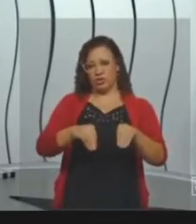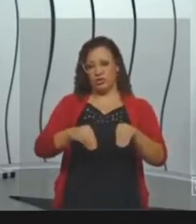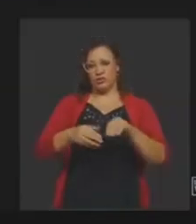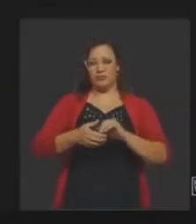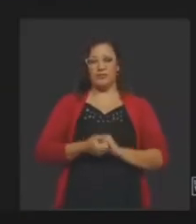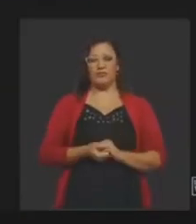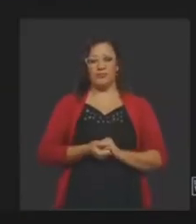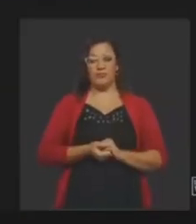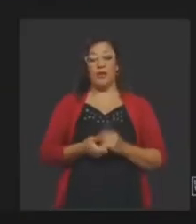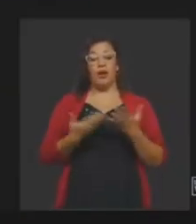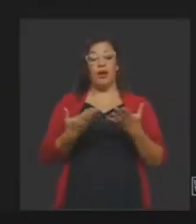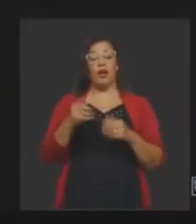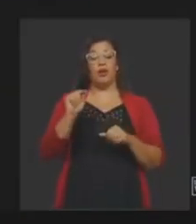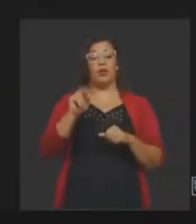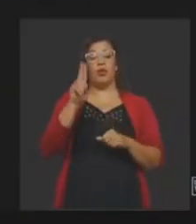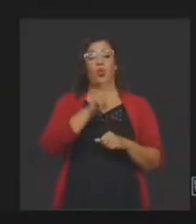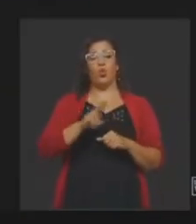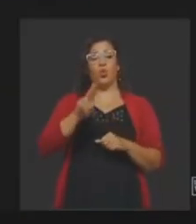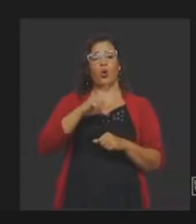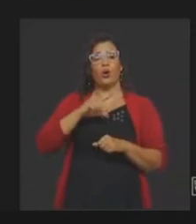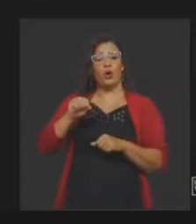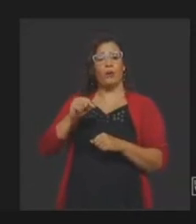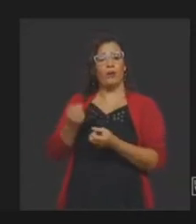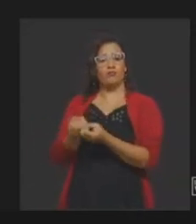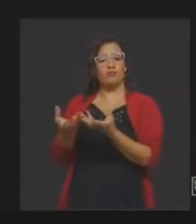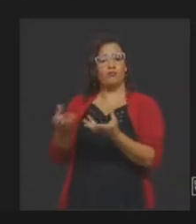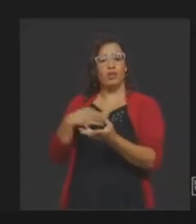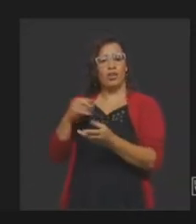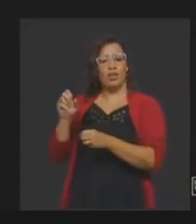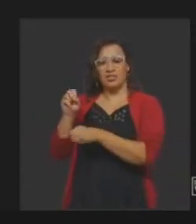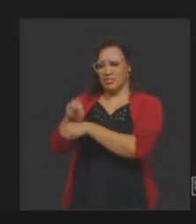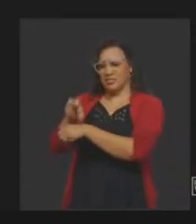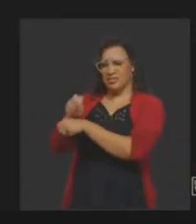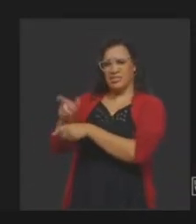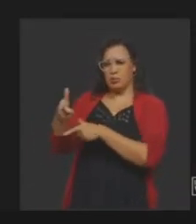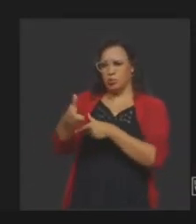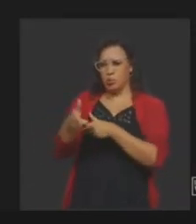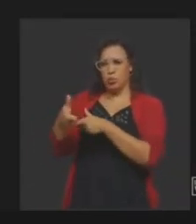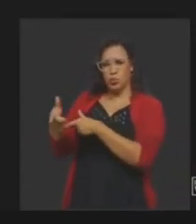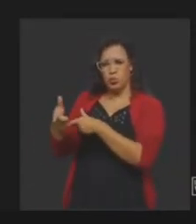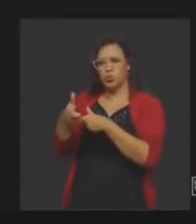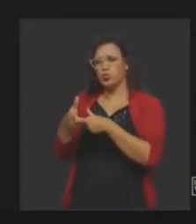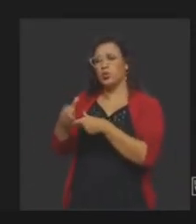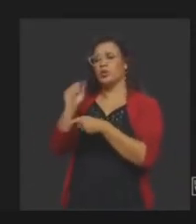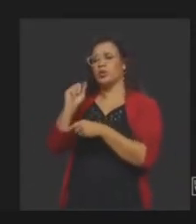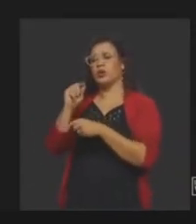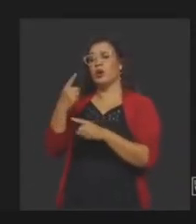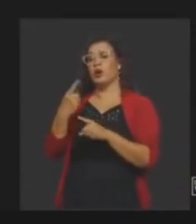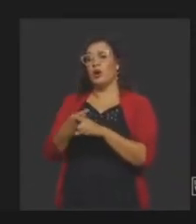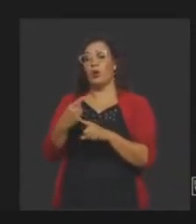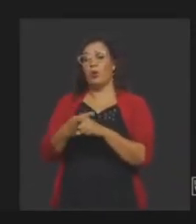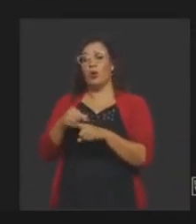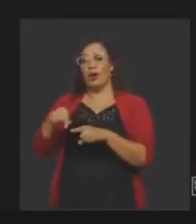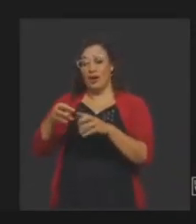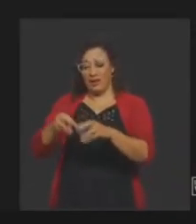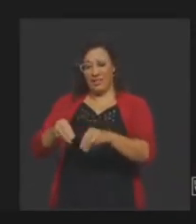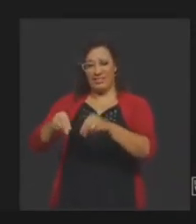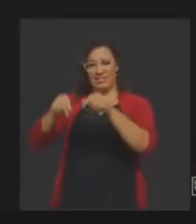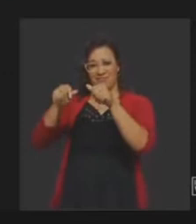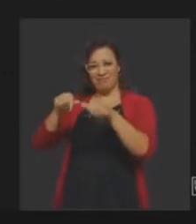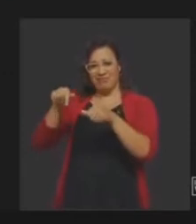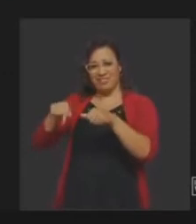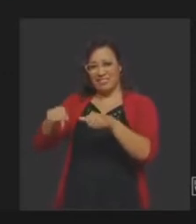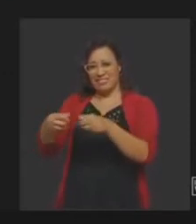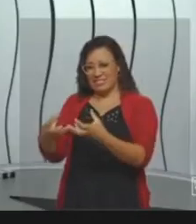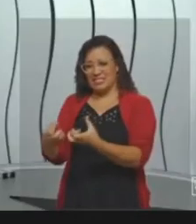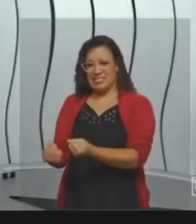do uso dos fertilizantes e defensivos agrícolas está diretamente relacionada com a contaminação do solo, principalmente